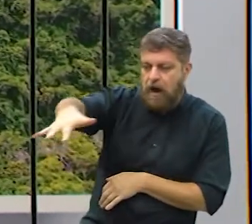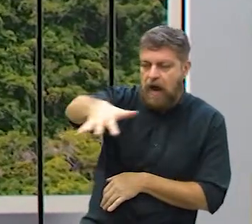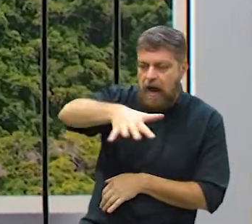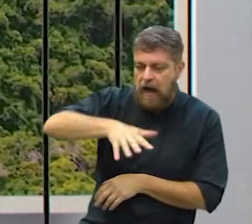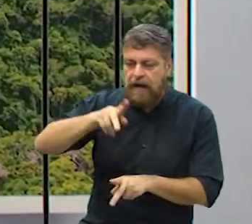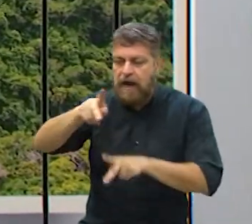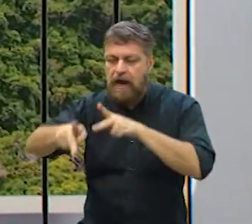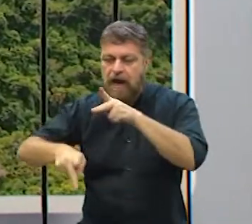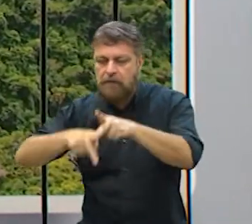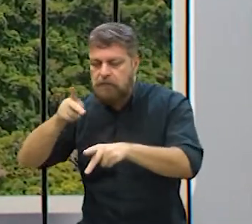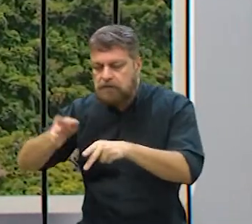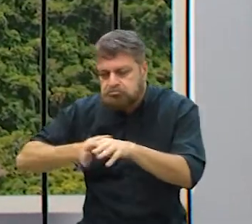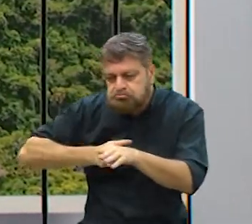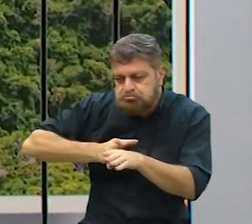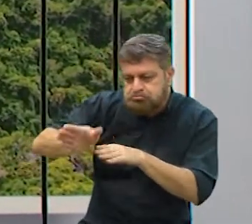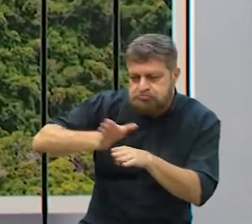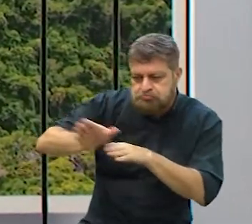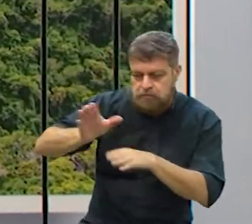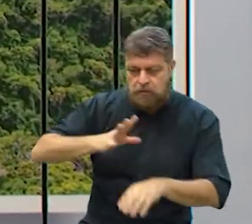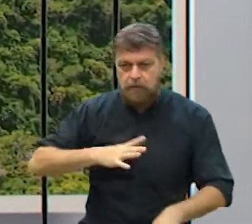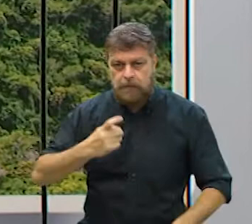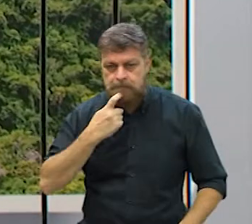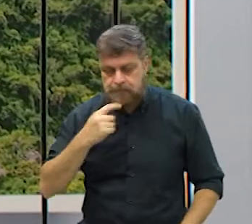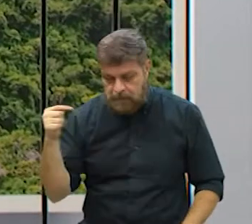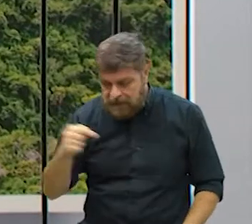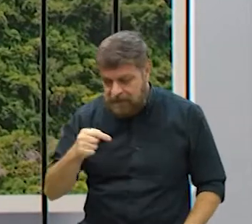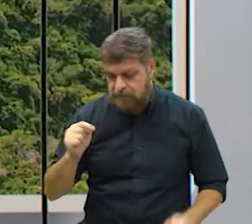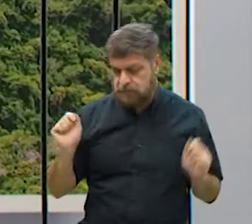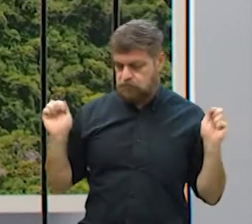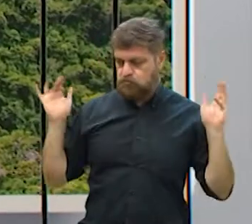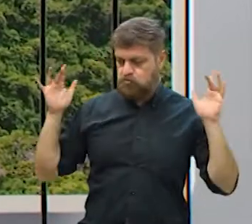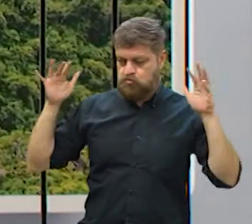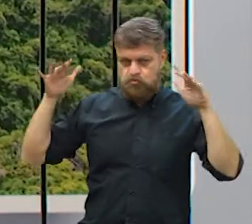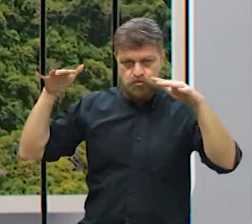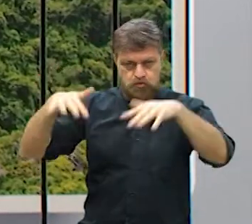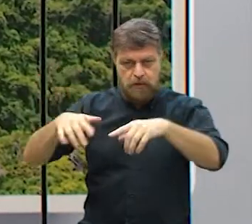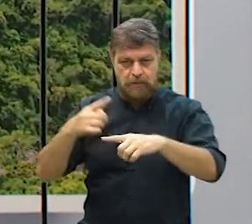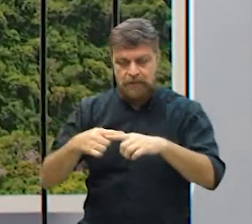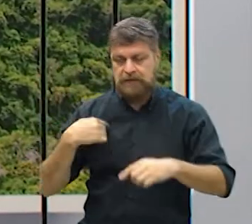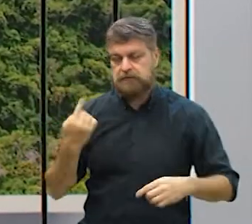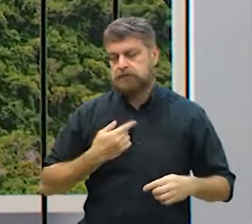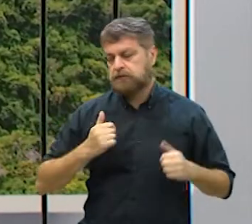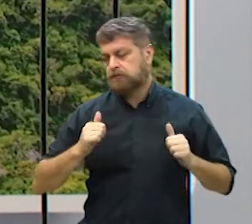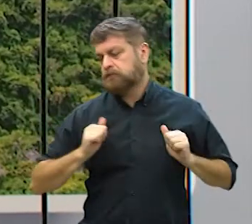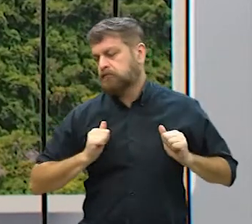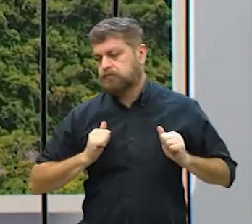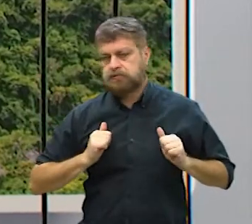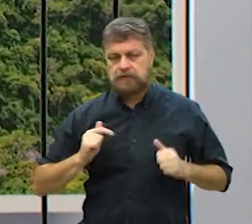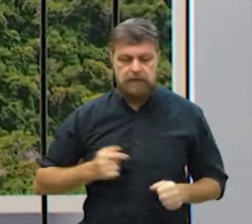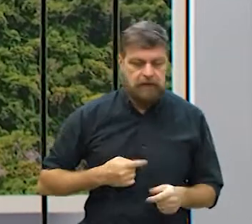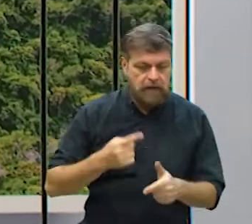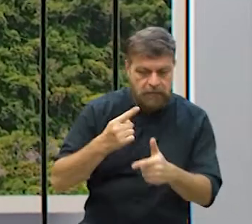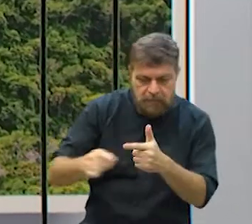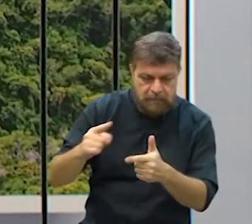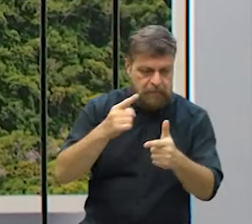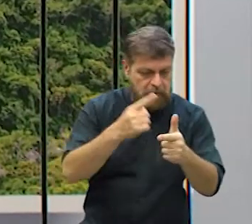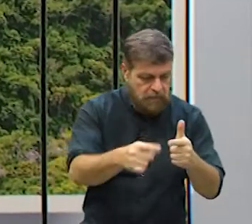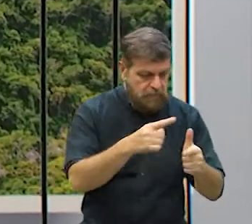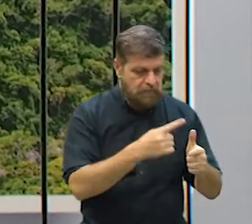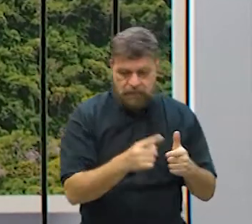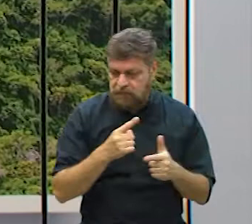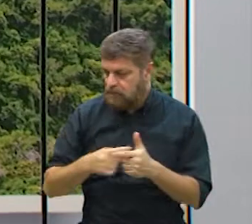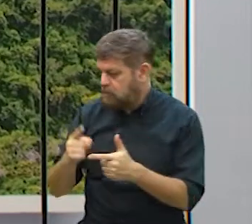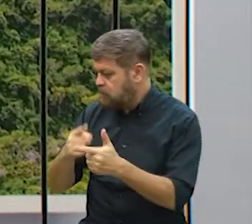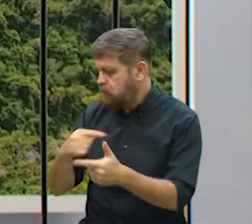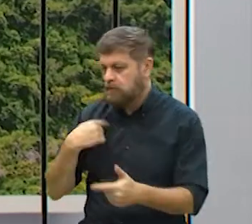área, prepararmos a população, prepararmos o município para receber aquelas pessoas, porque se nós ficarmos apagando incêndio,